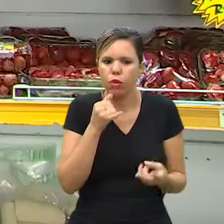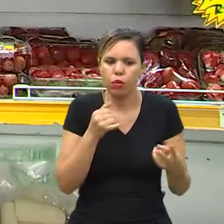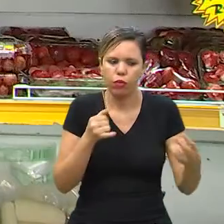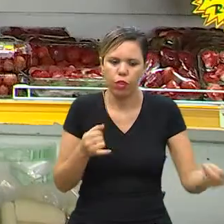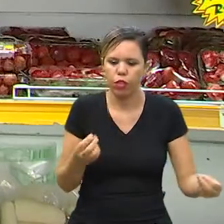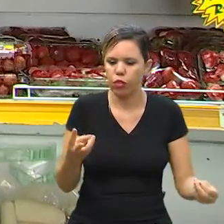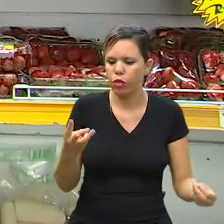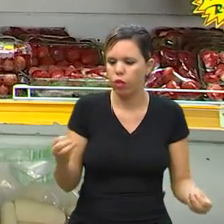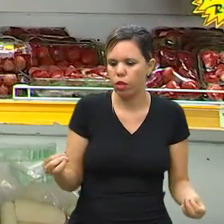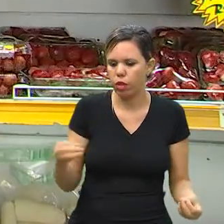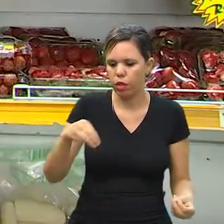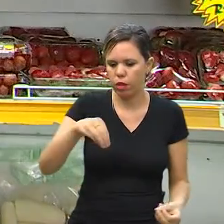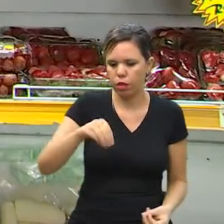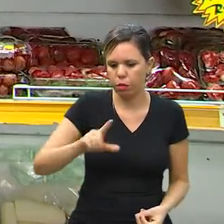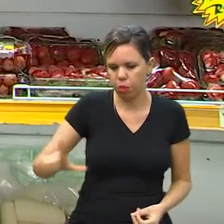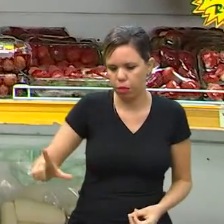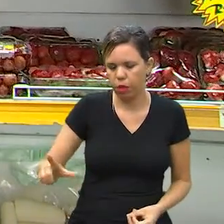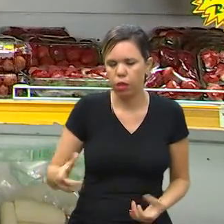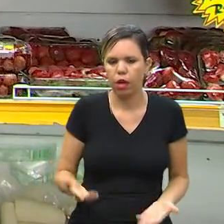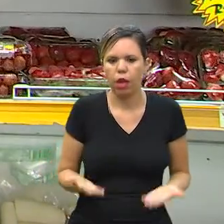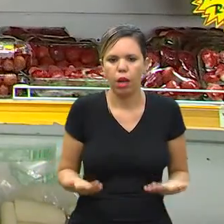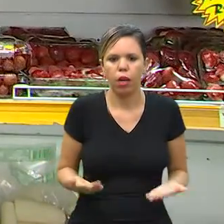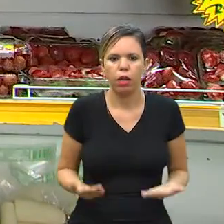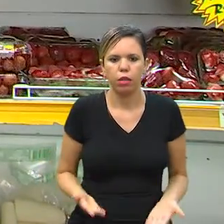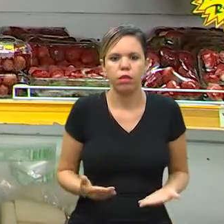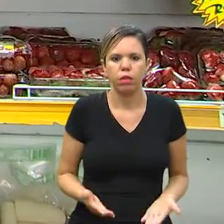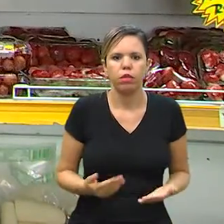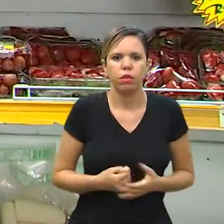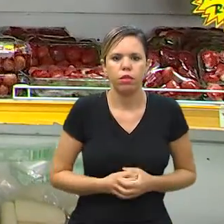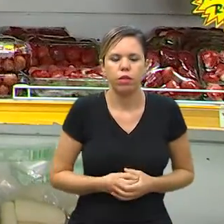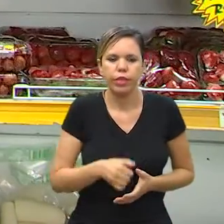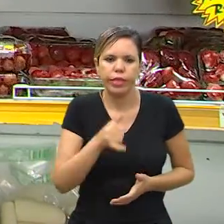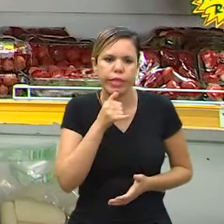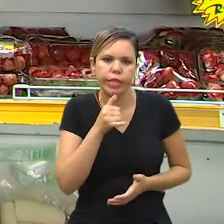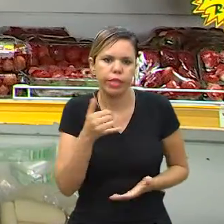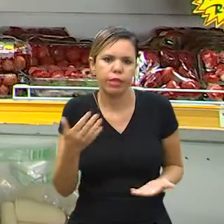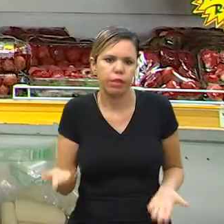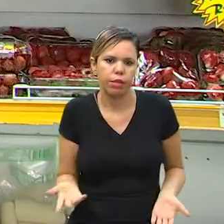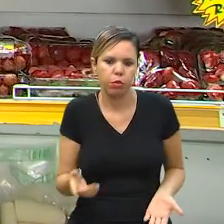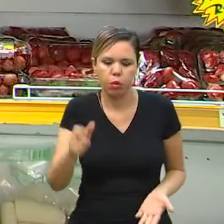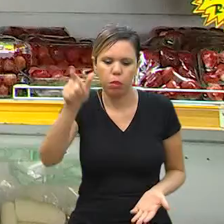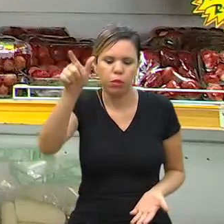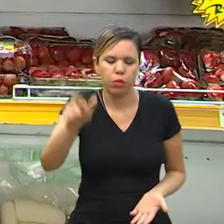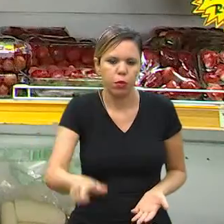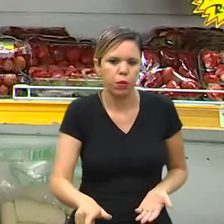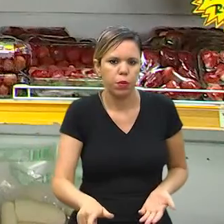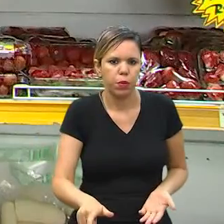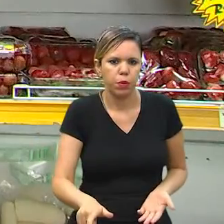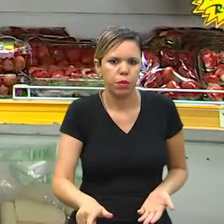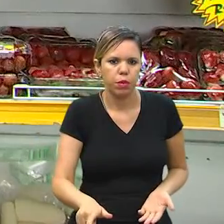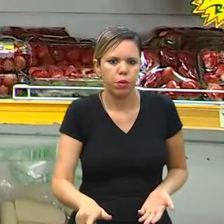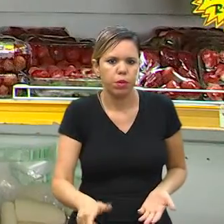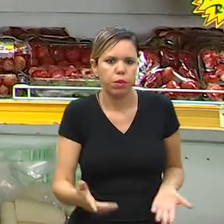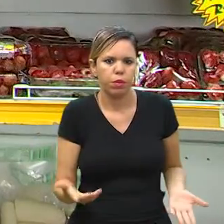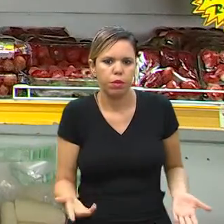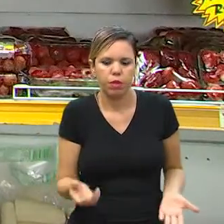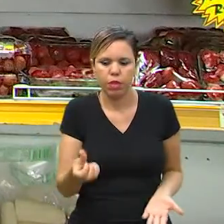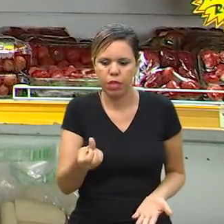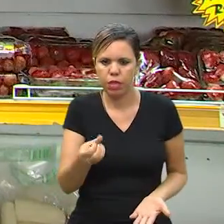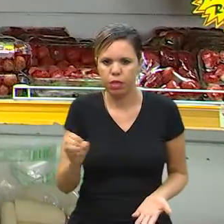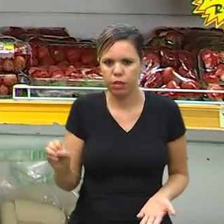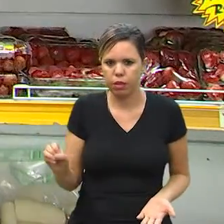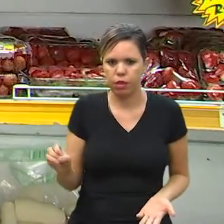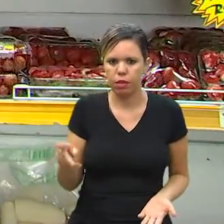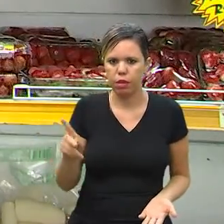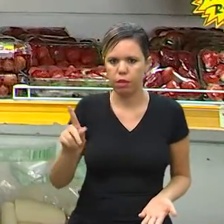de 20 a 30 ml por quilo de peso. Então, suponhamos uma pessoa que pesa em torno de uns